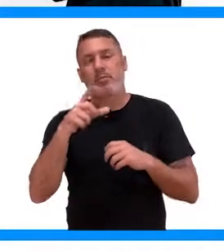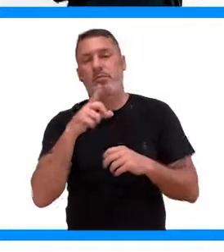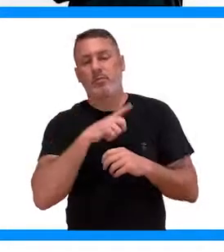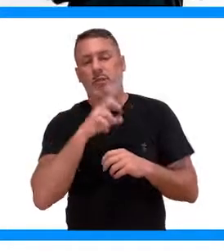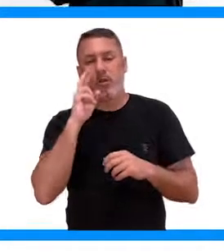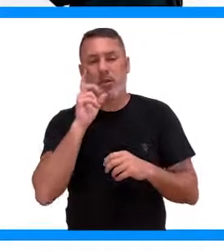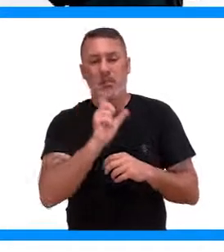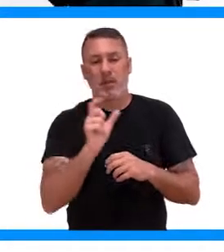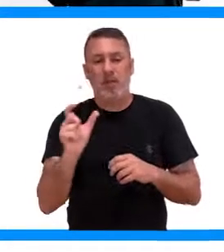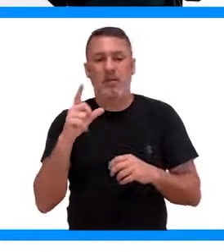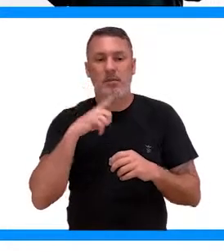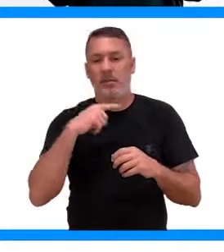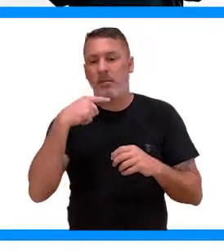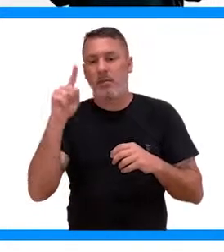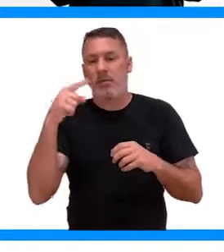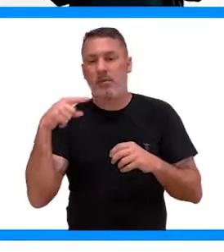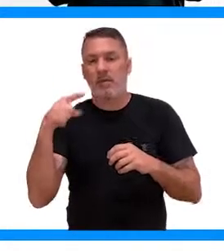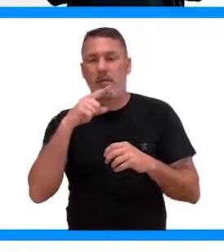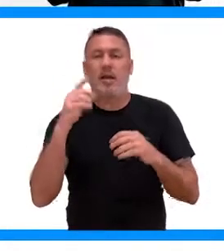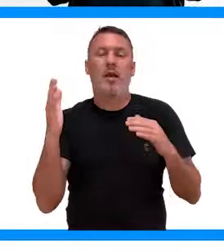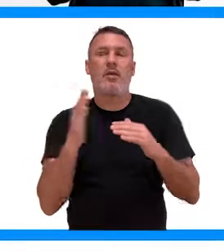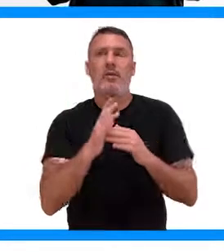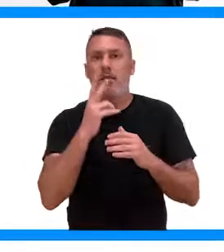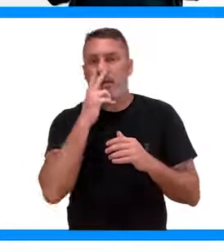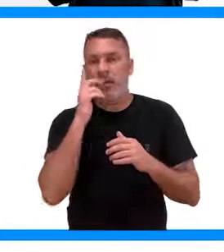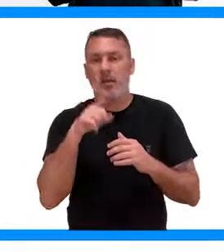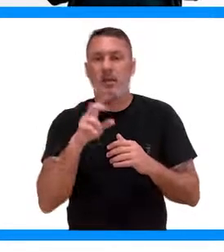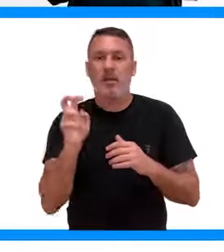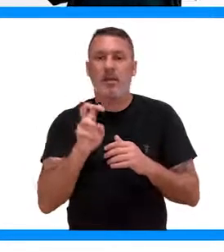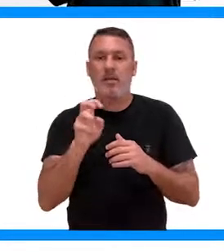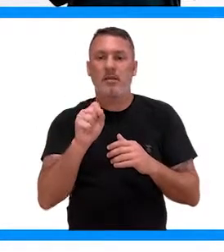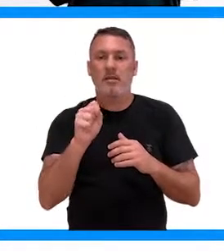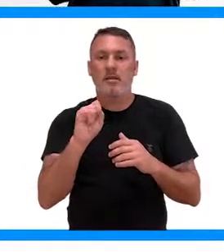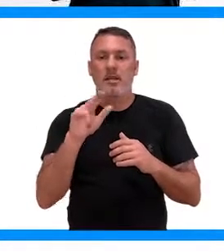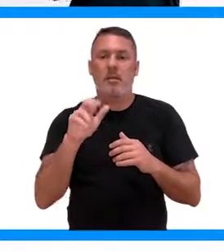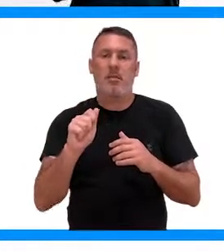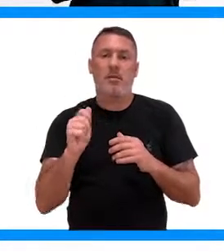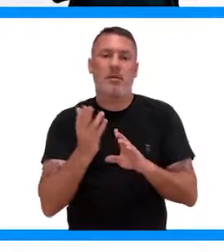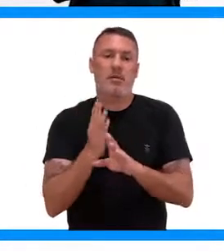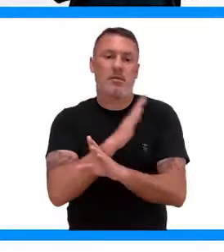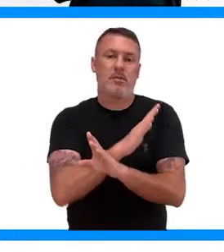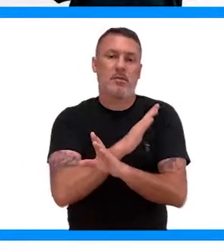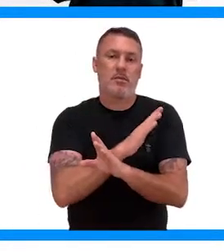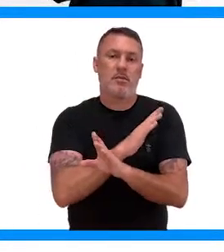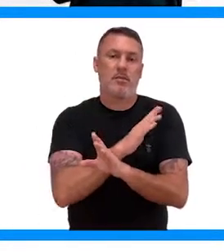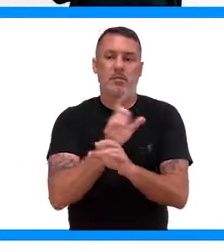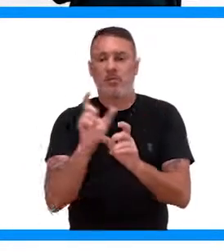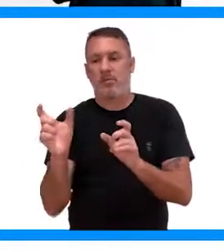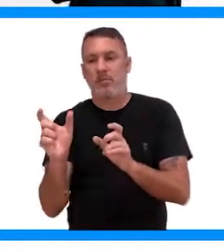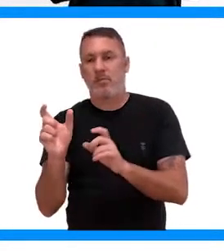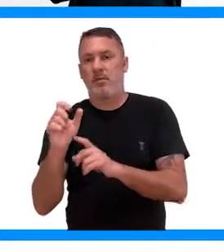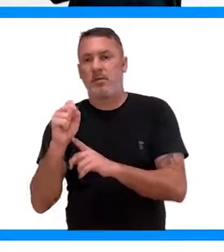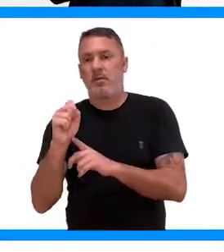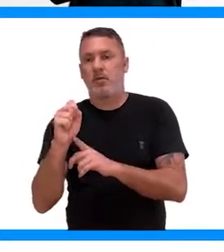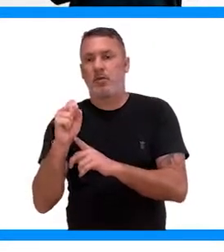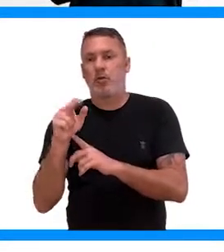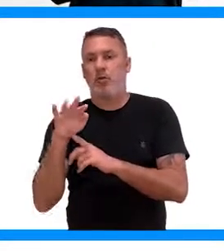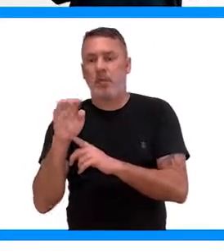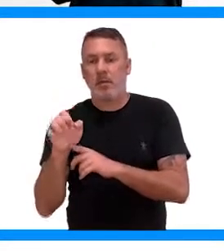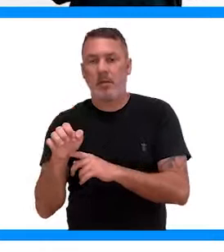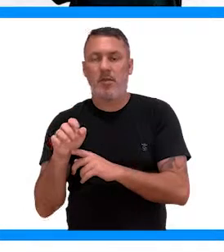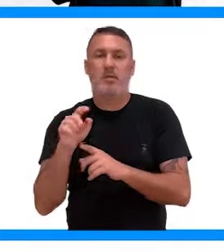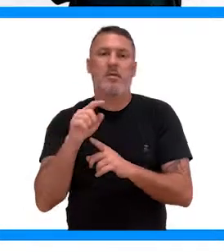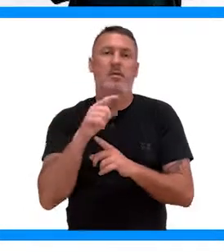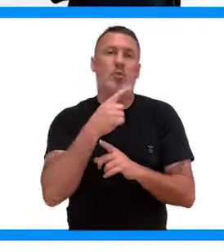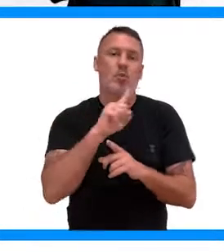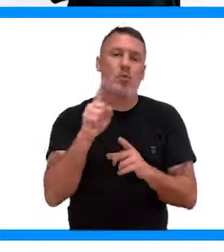acento. Por isso que nós vamos ver palavras acentuadas até mesmo na quinta sílaba de trás para frente. Subitamente,